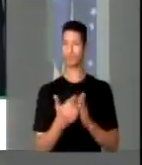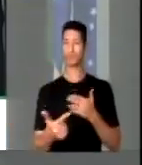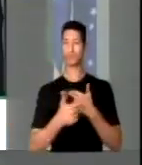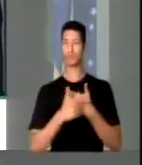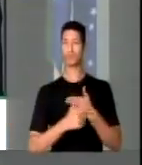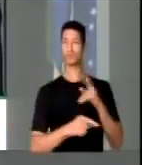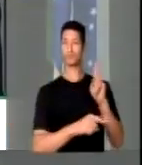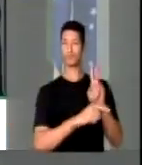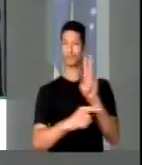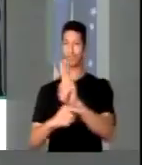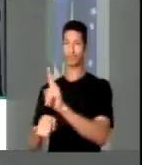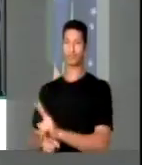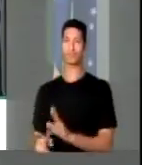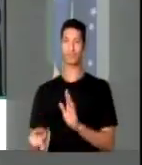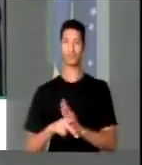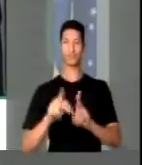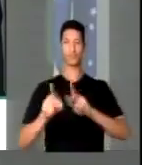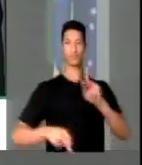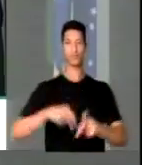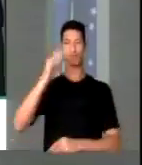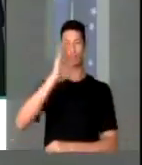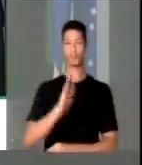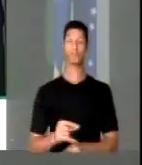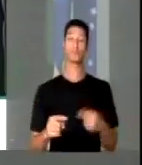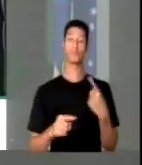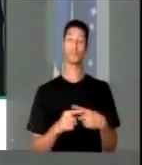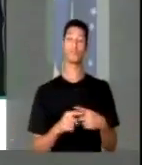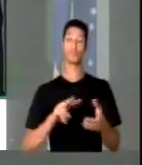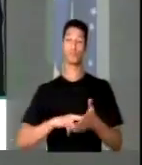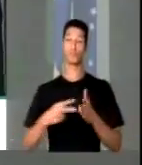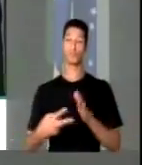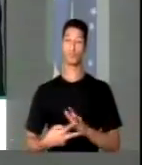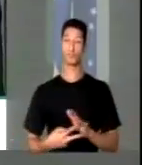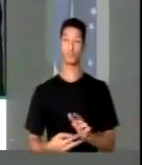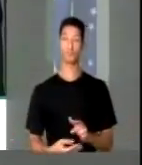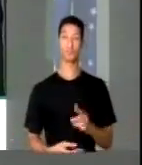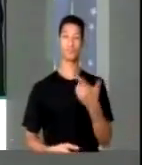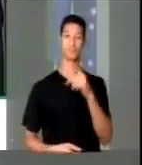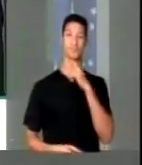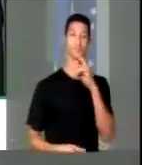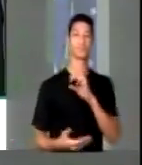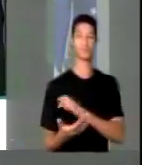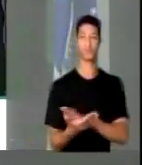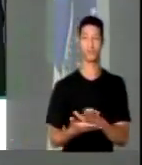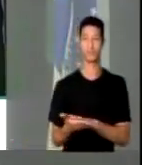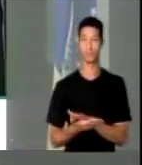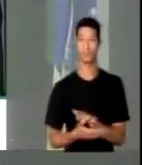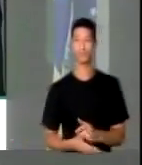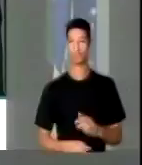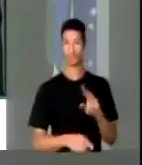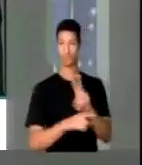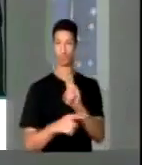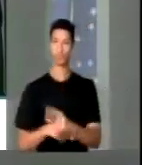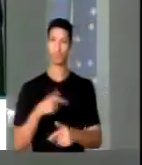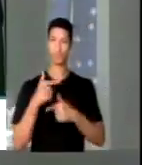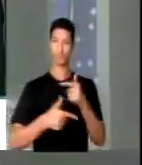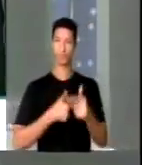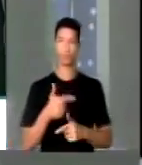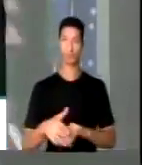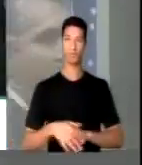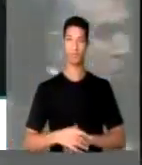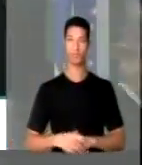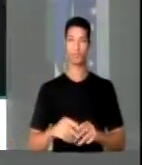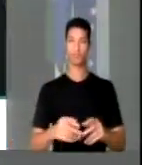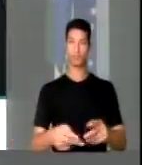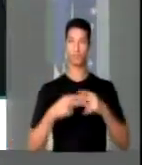papel de defesa dos brasileiros, porque isso significa, sem dúvida alguma, defender os trabalhadores e